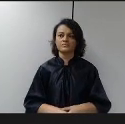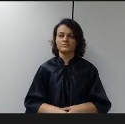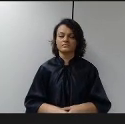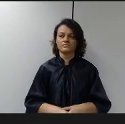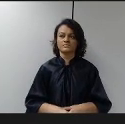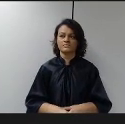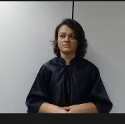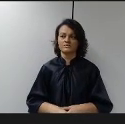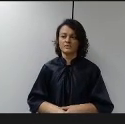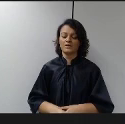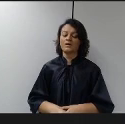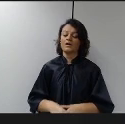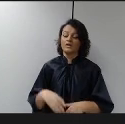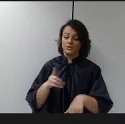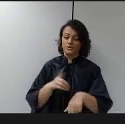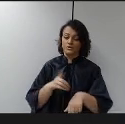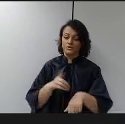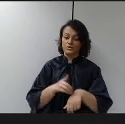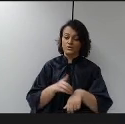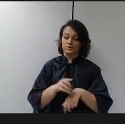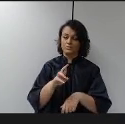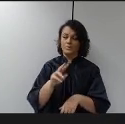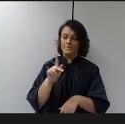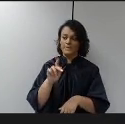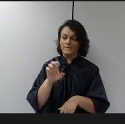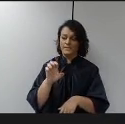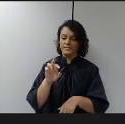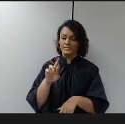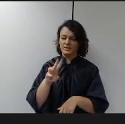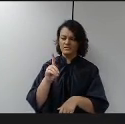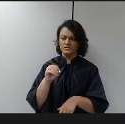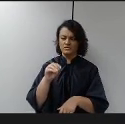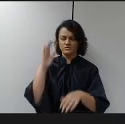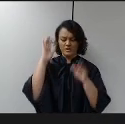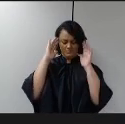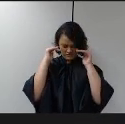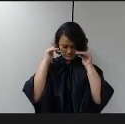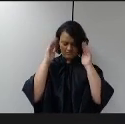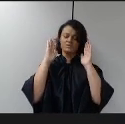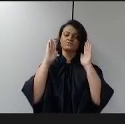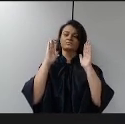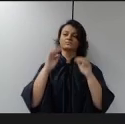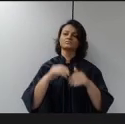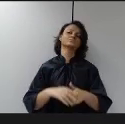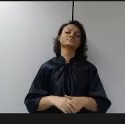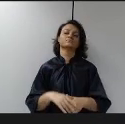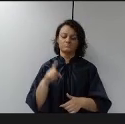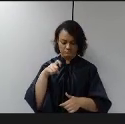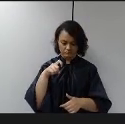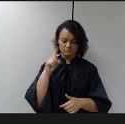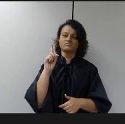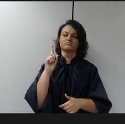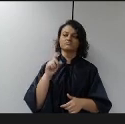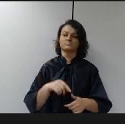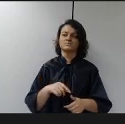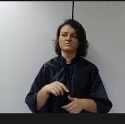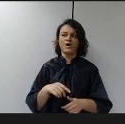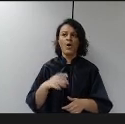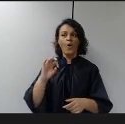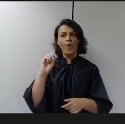Doutor Pedro, Vossa Excelência está de cabeça para baixo. Não sei se somos nós